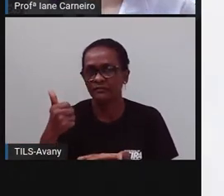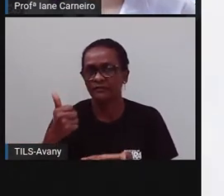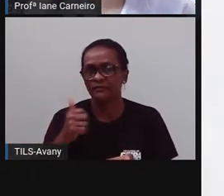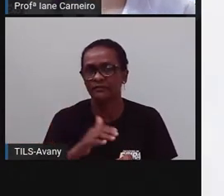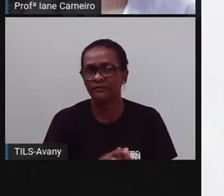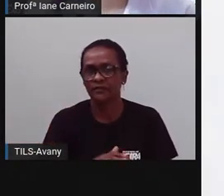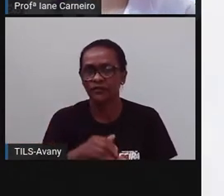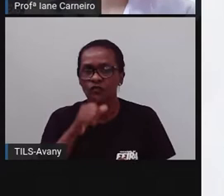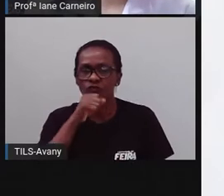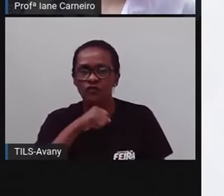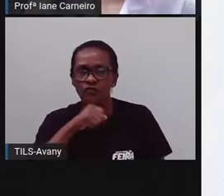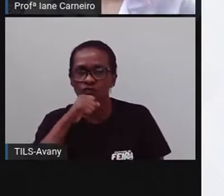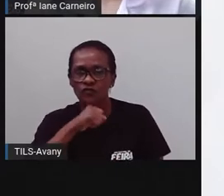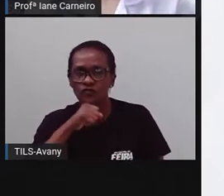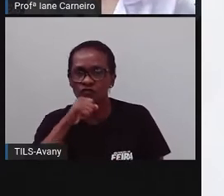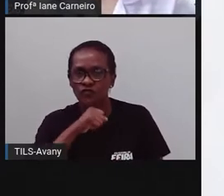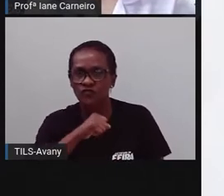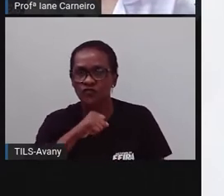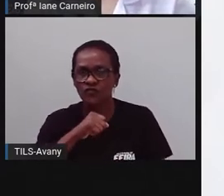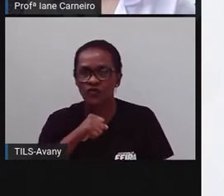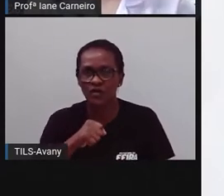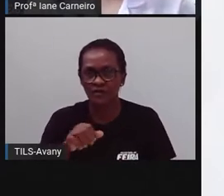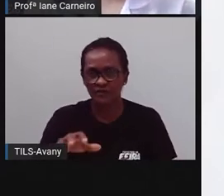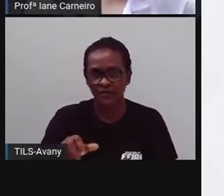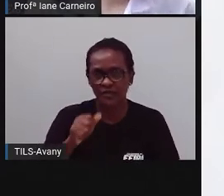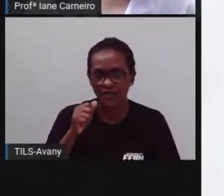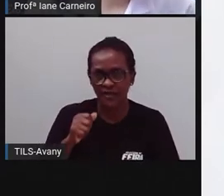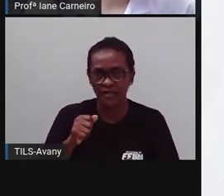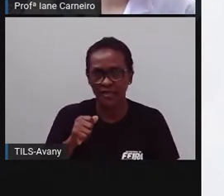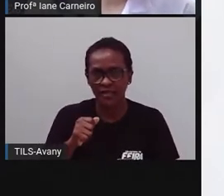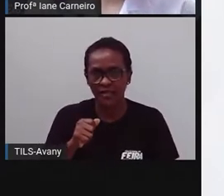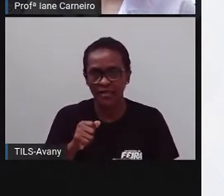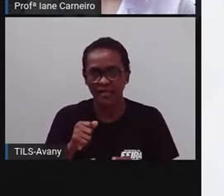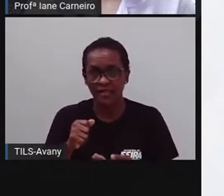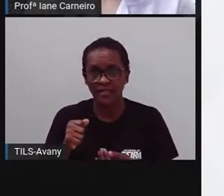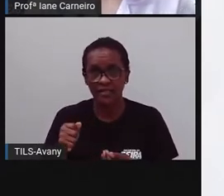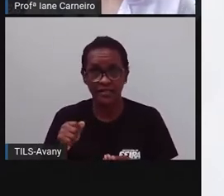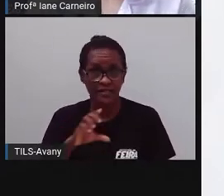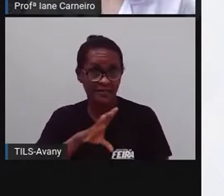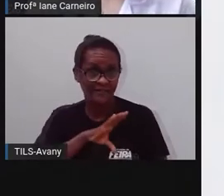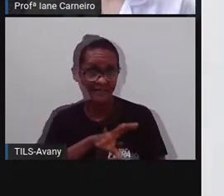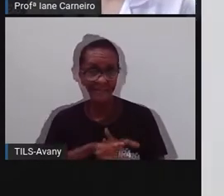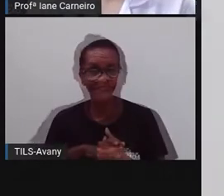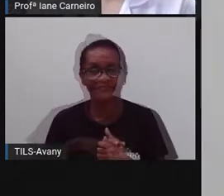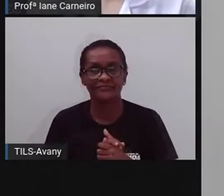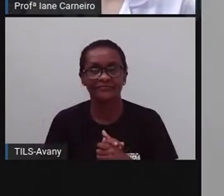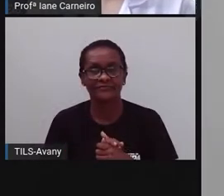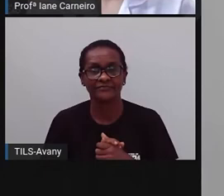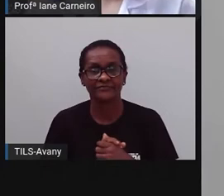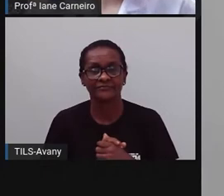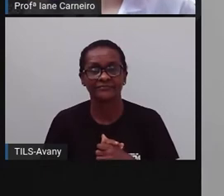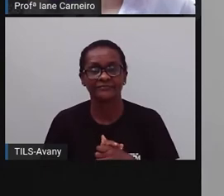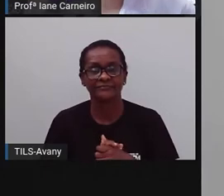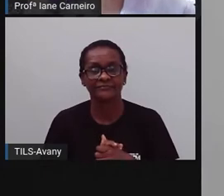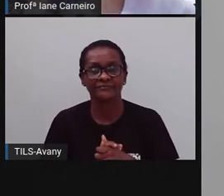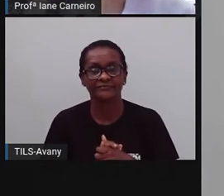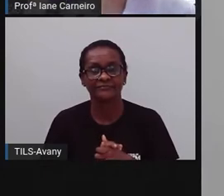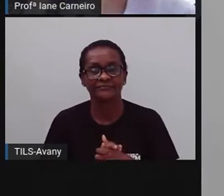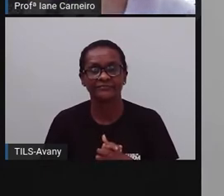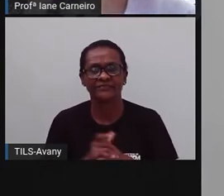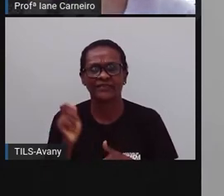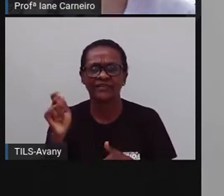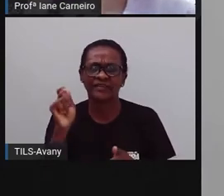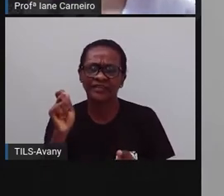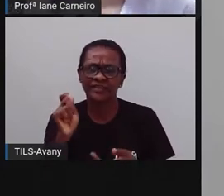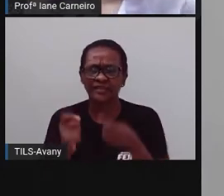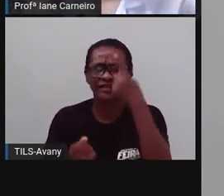a vovó Betina veio de Belô trazendo todo seu amor e quem bolou